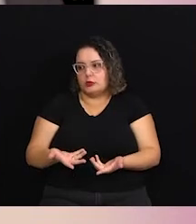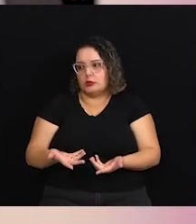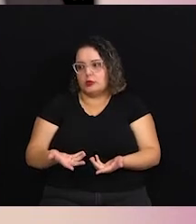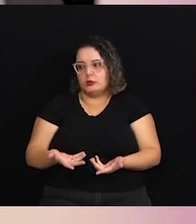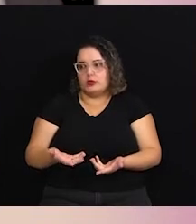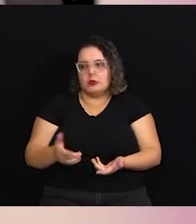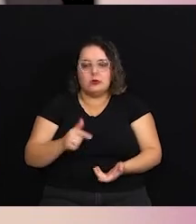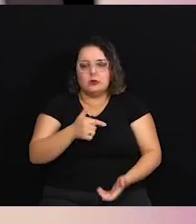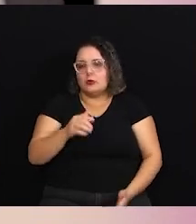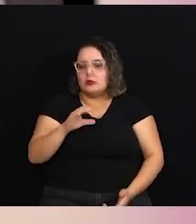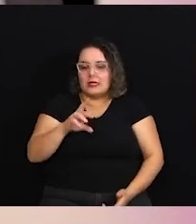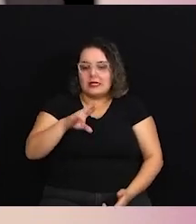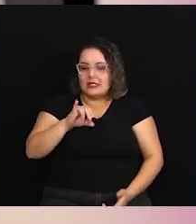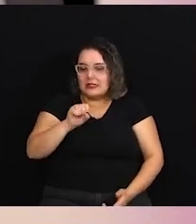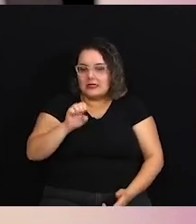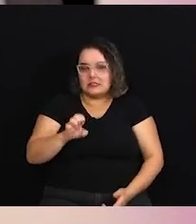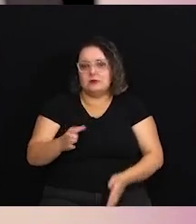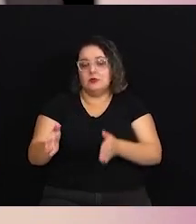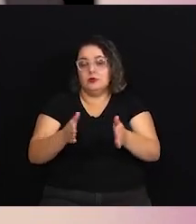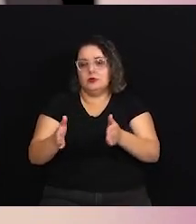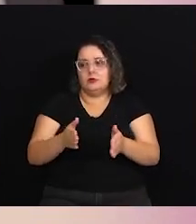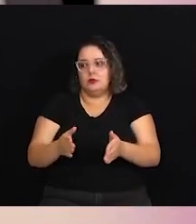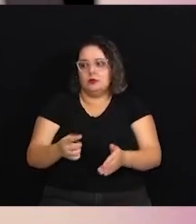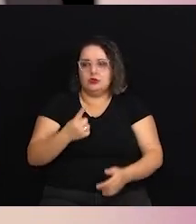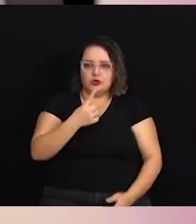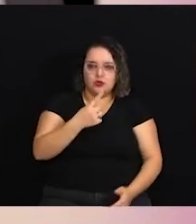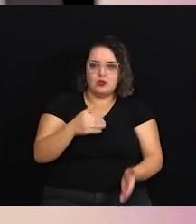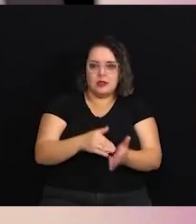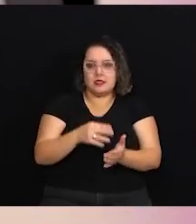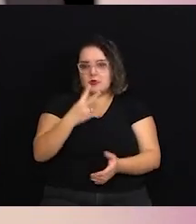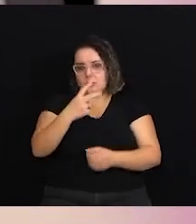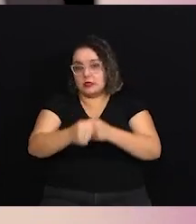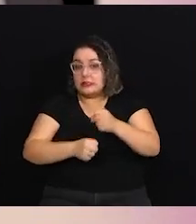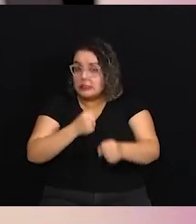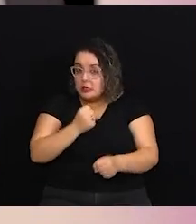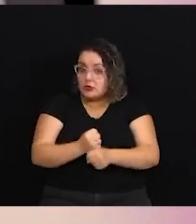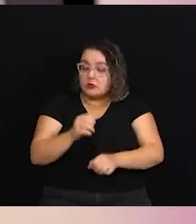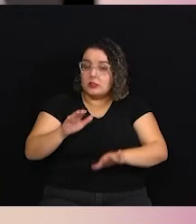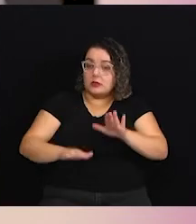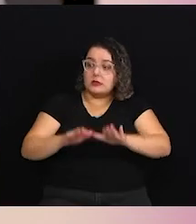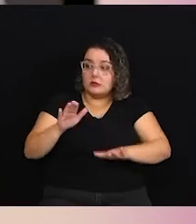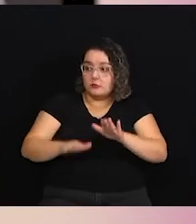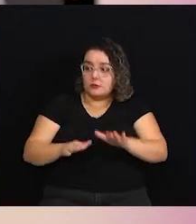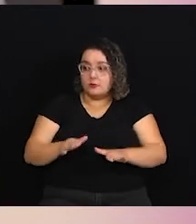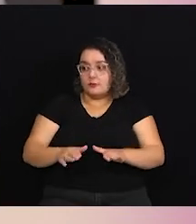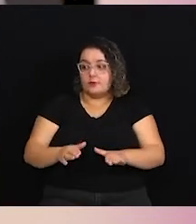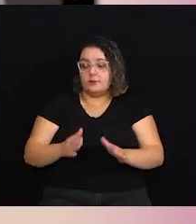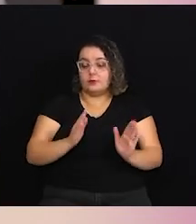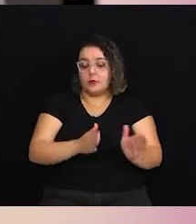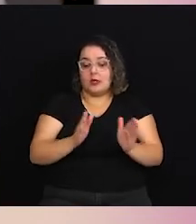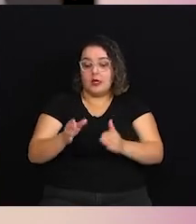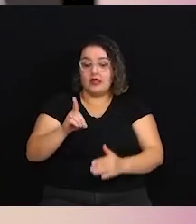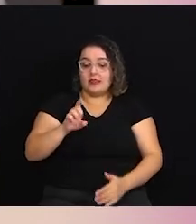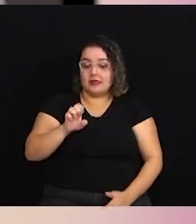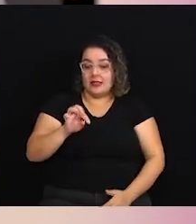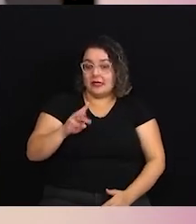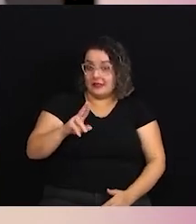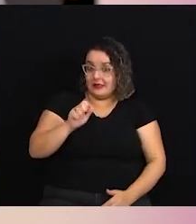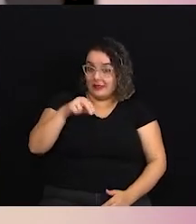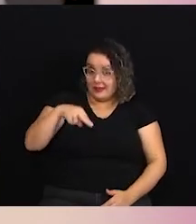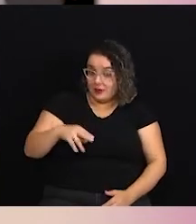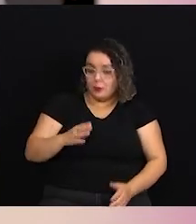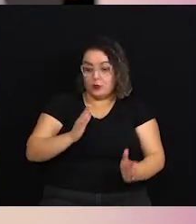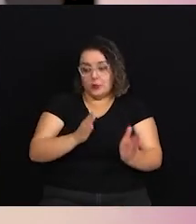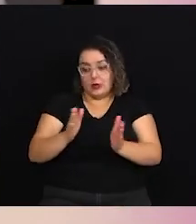ela não tem crise nenhuma com um período de dor de um a dois anos vai depender de Detran Detran tá então